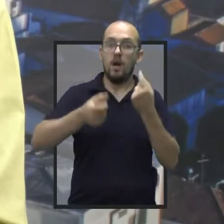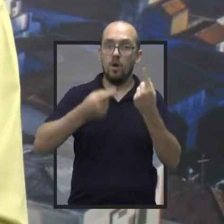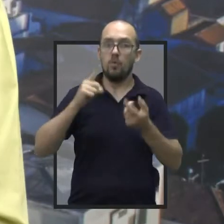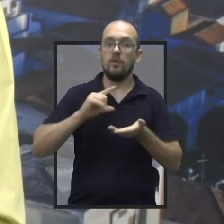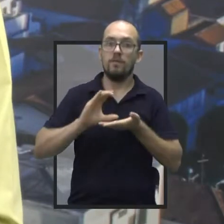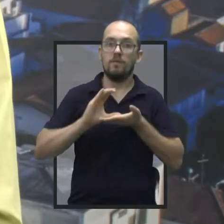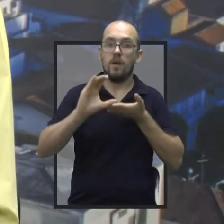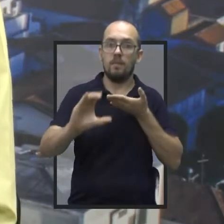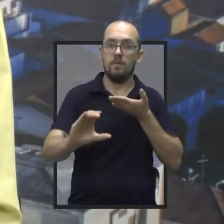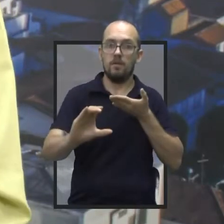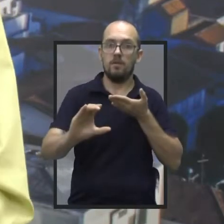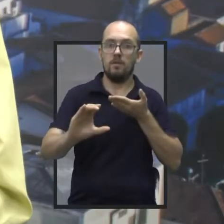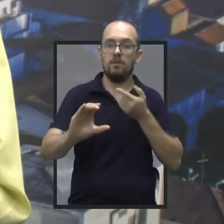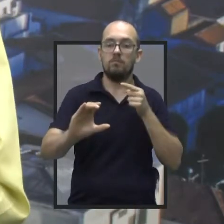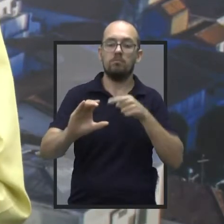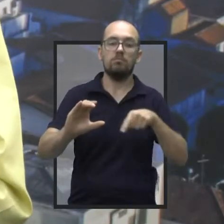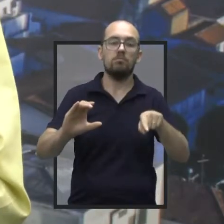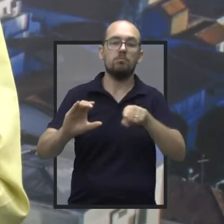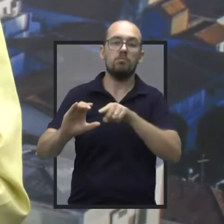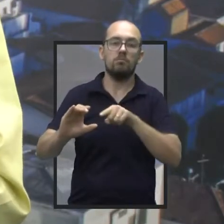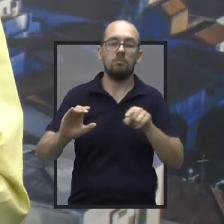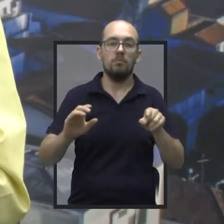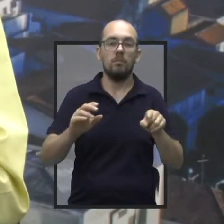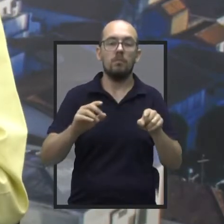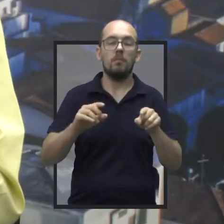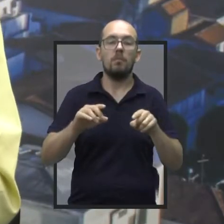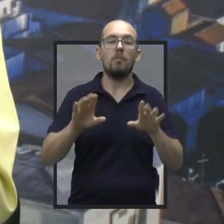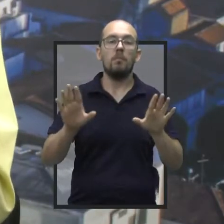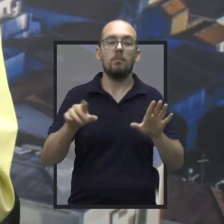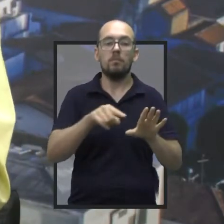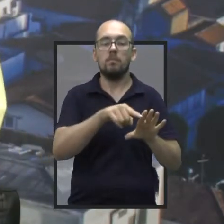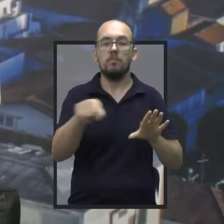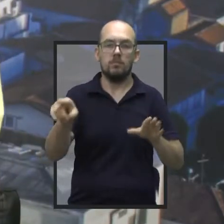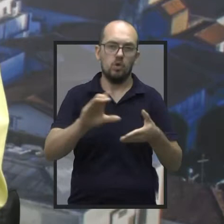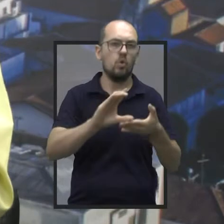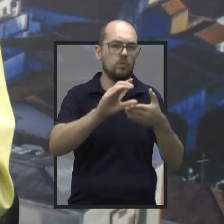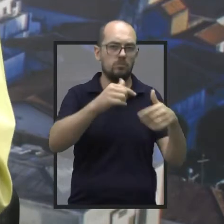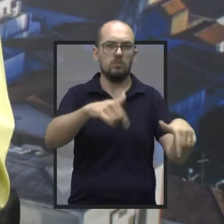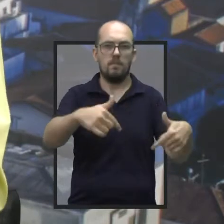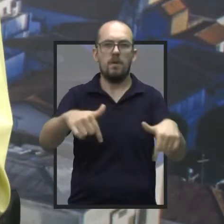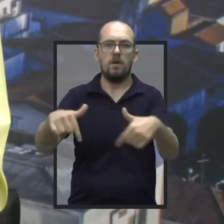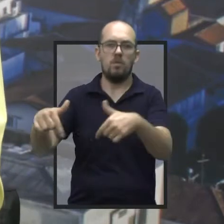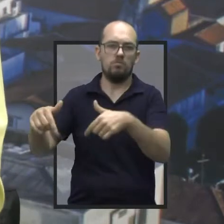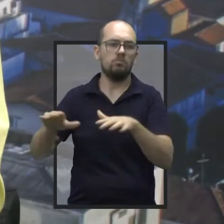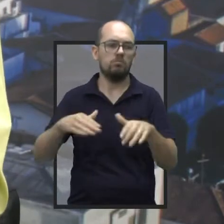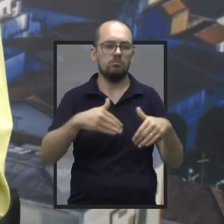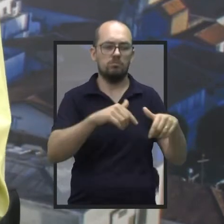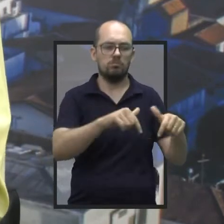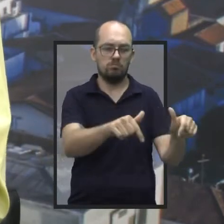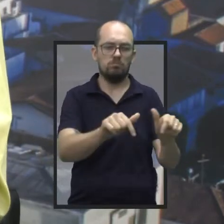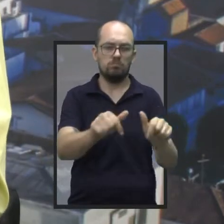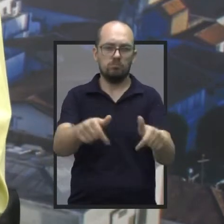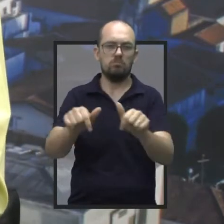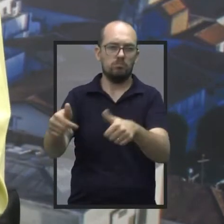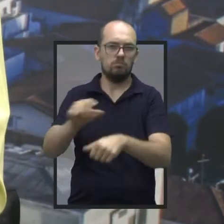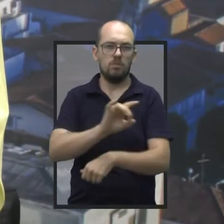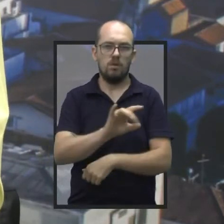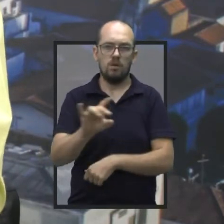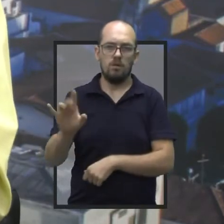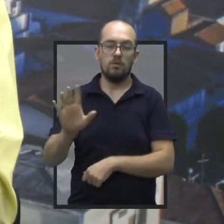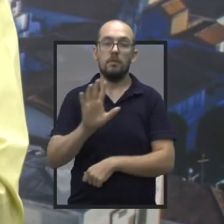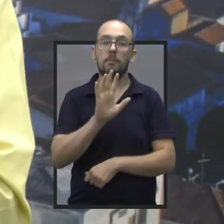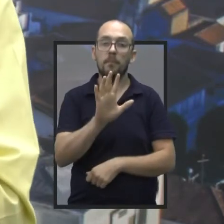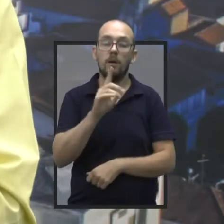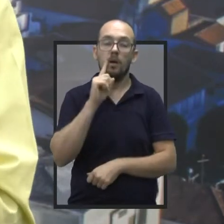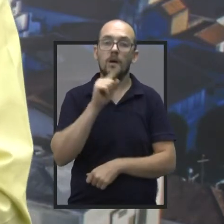pública destinada. Então, os conselhos, eles são eficientes, eles servem, inclusive,